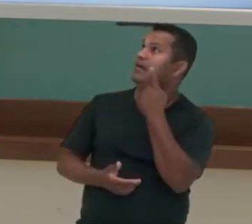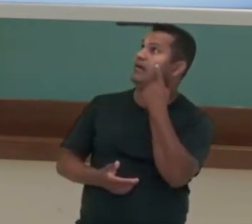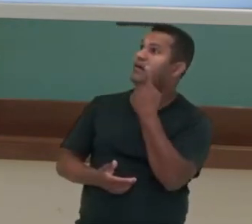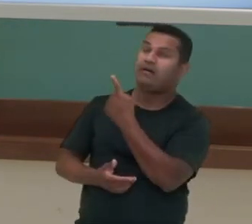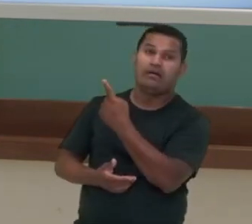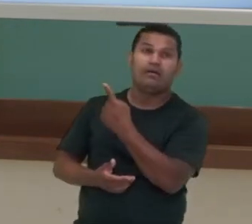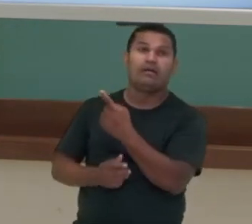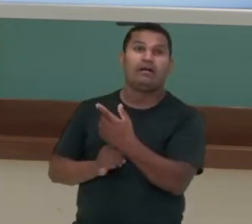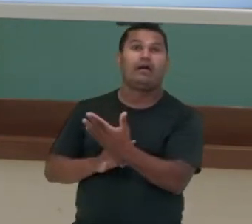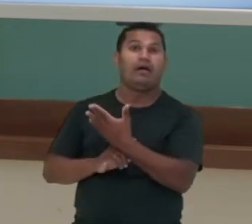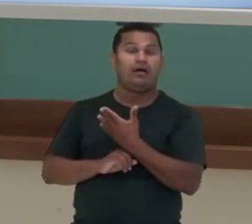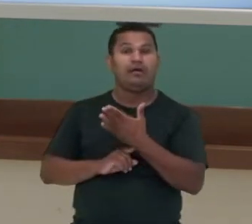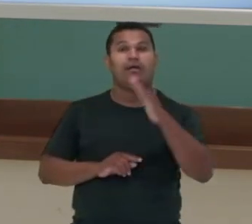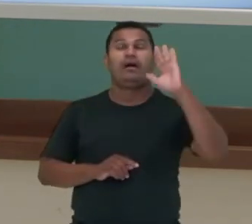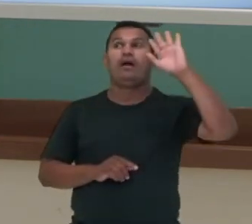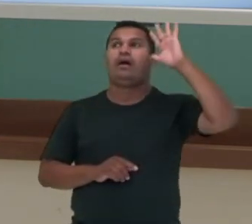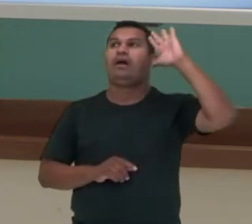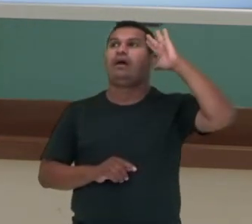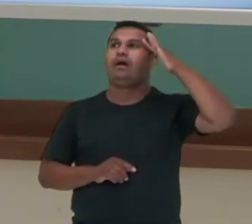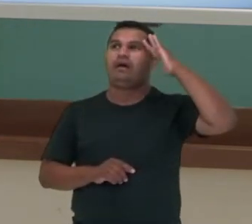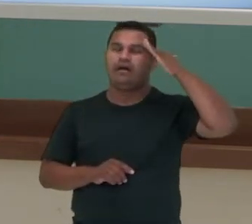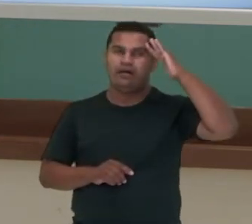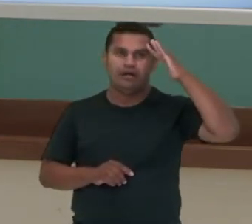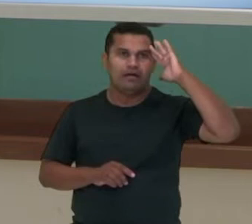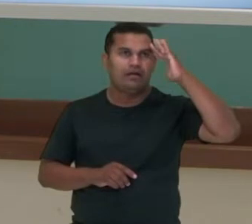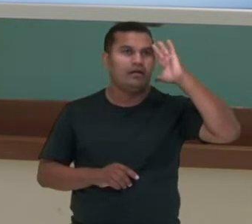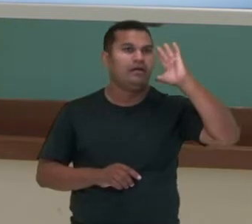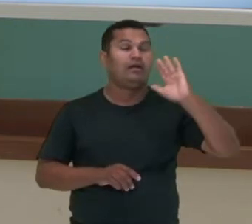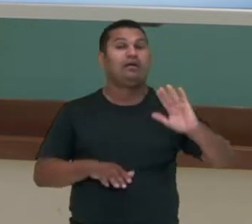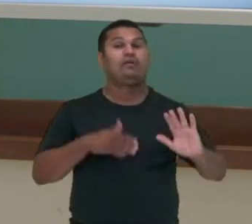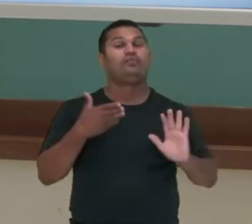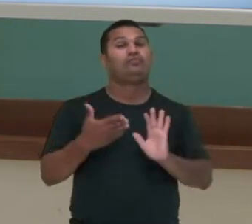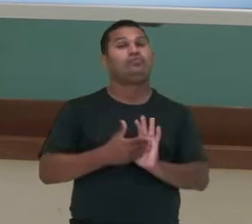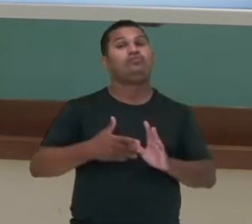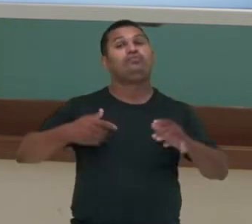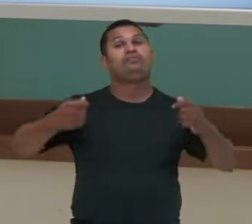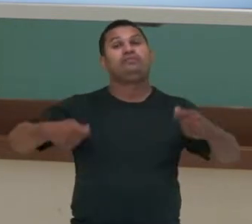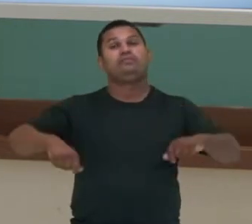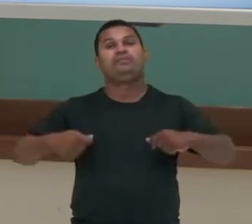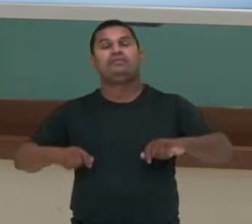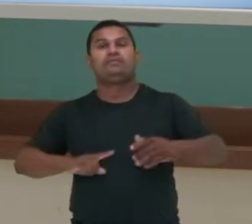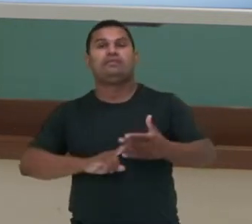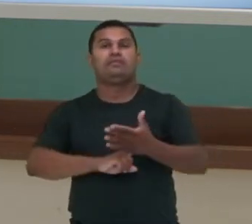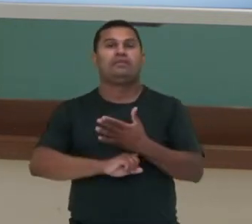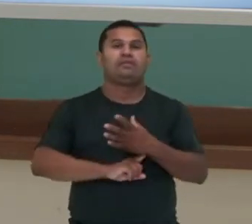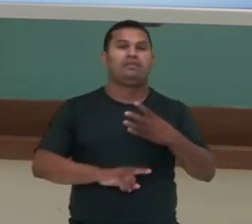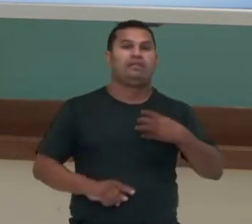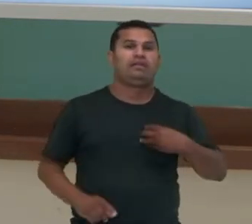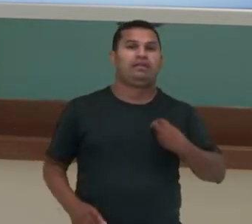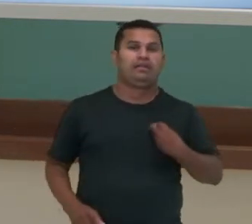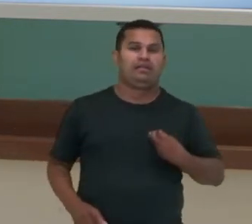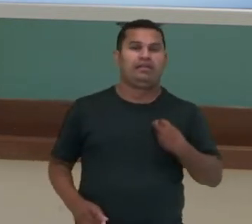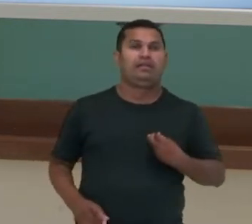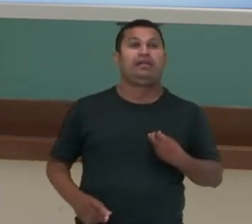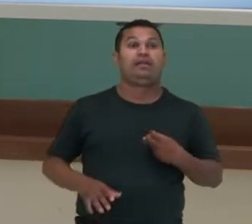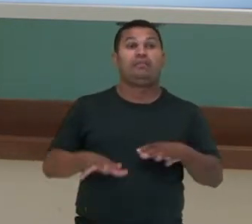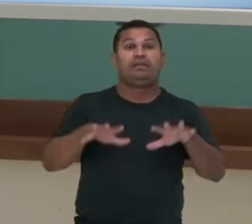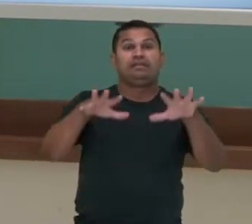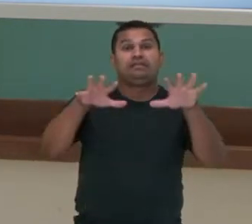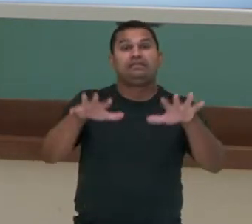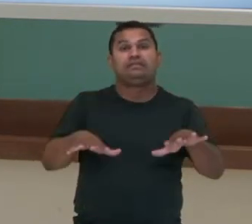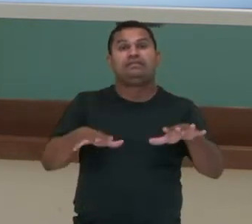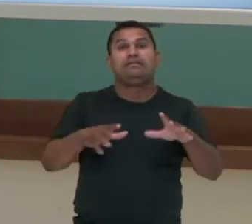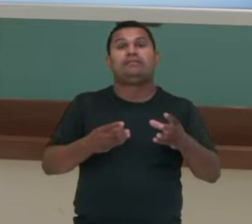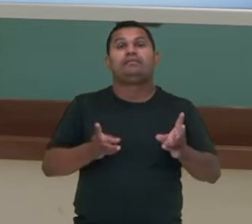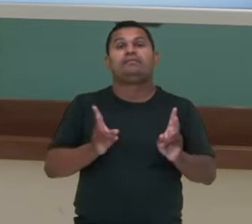nós. São os seres vivos e tudo aquilo que esses seres dependem para se manterem vivos